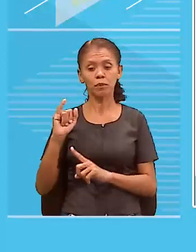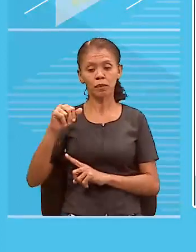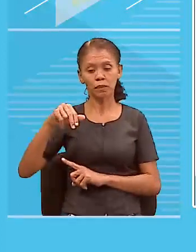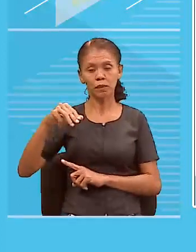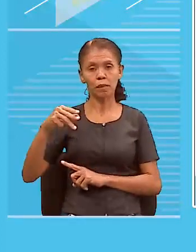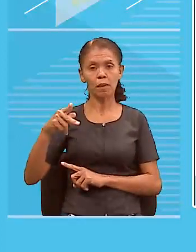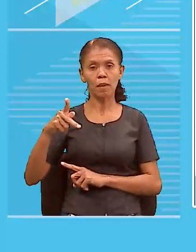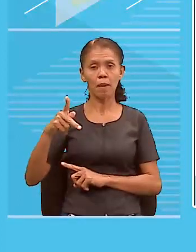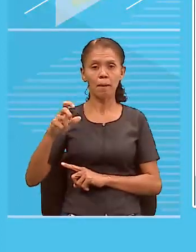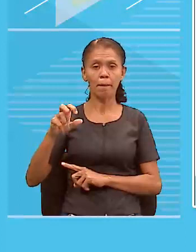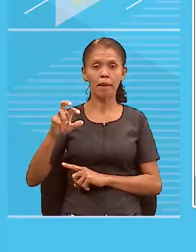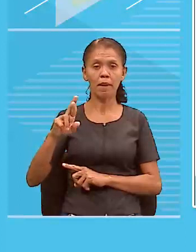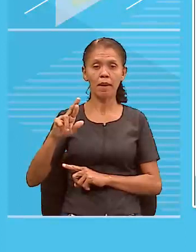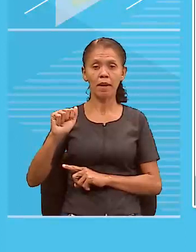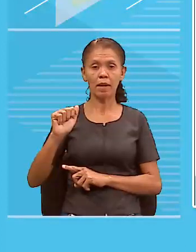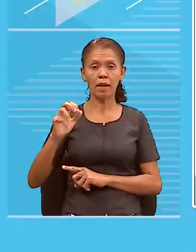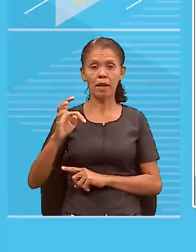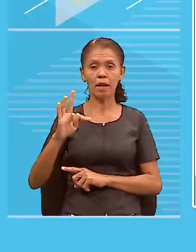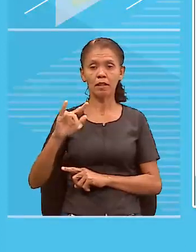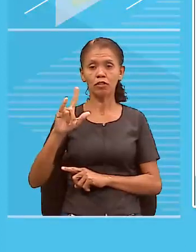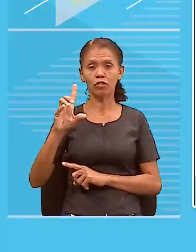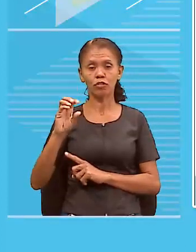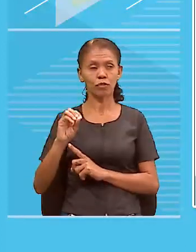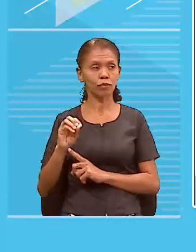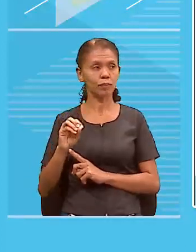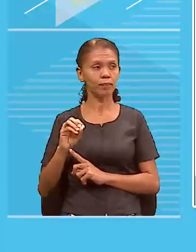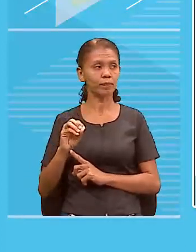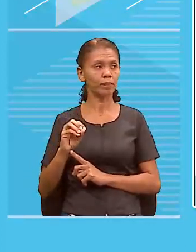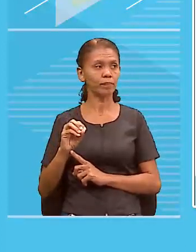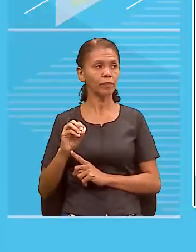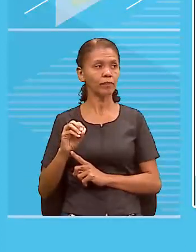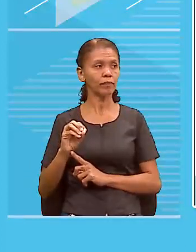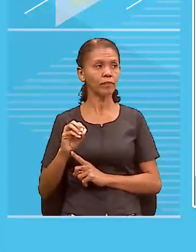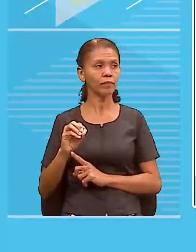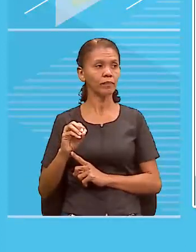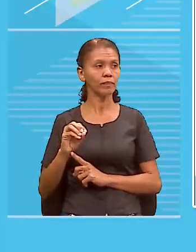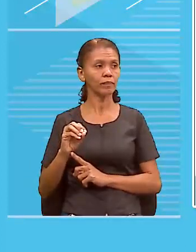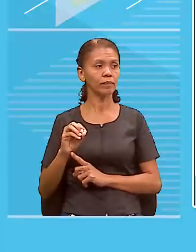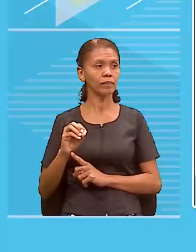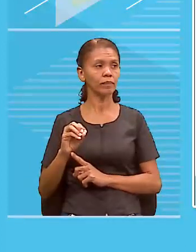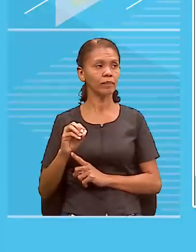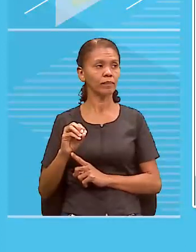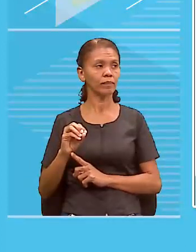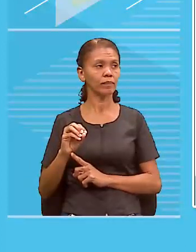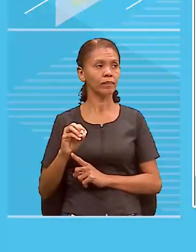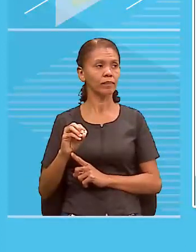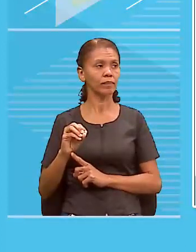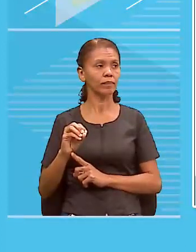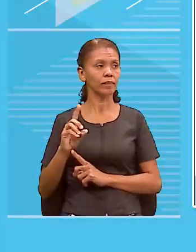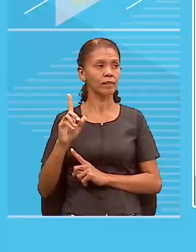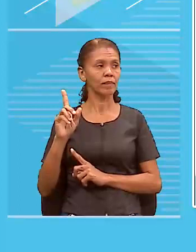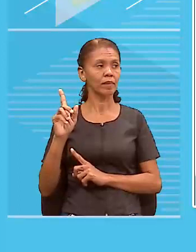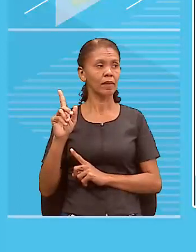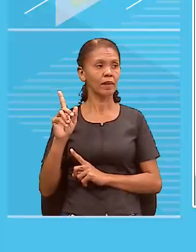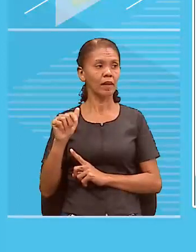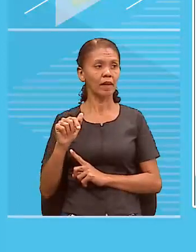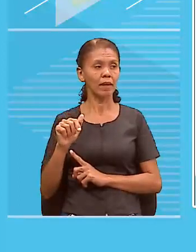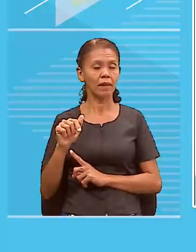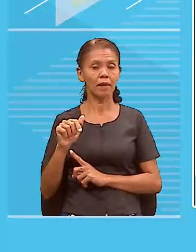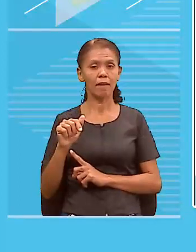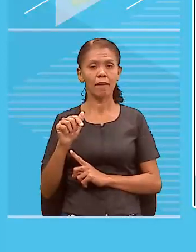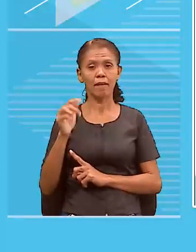desconheço um modo imperativo mais fácil do que o do inglês modo imperativo ele é muito